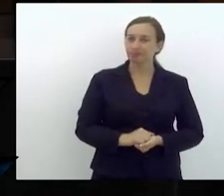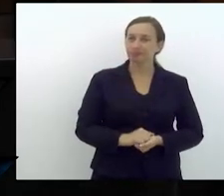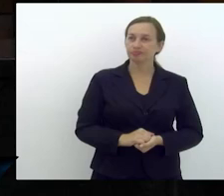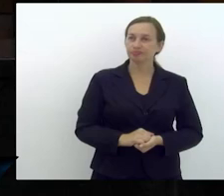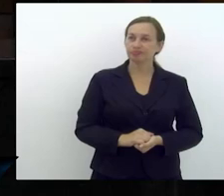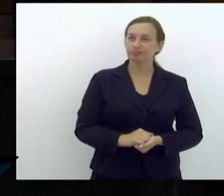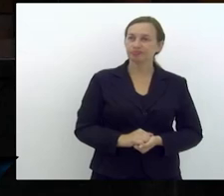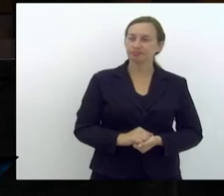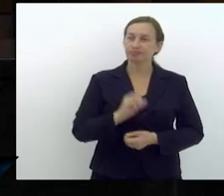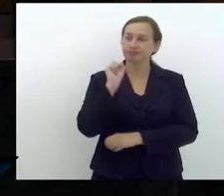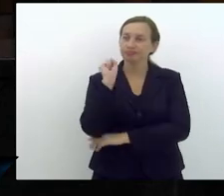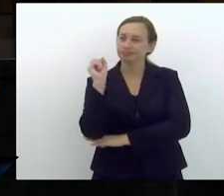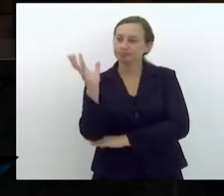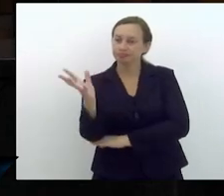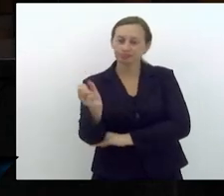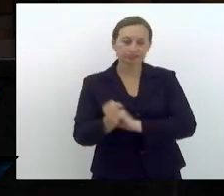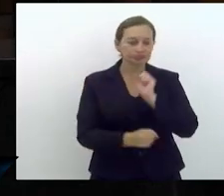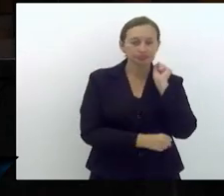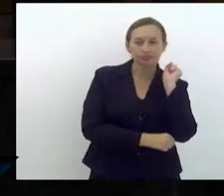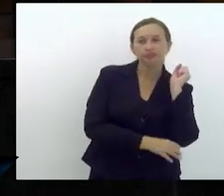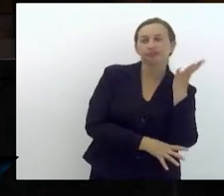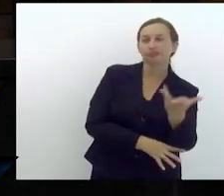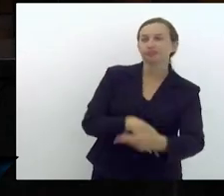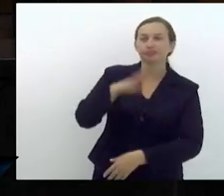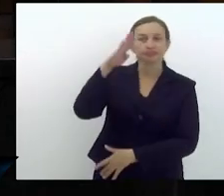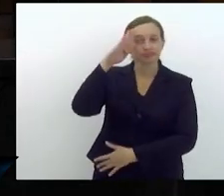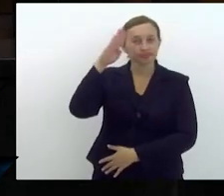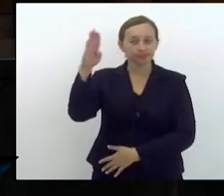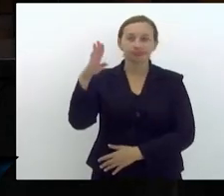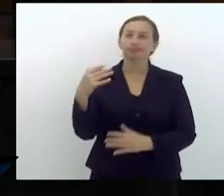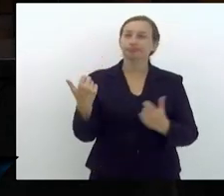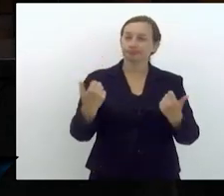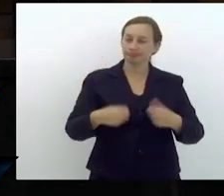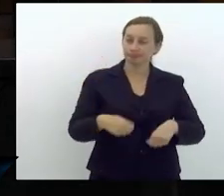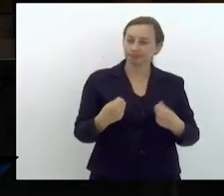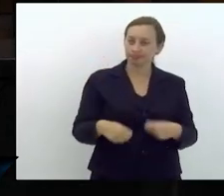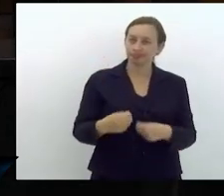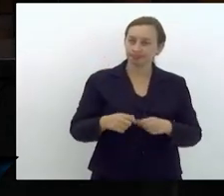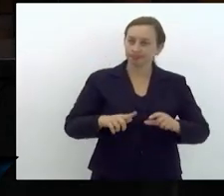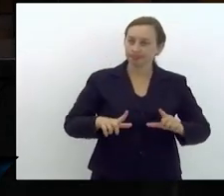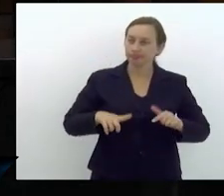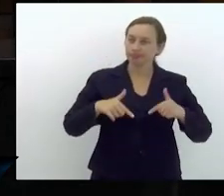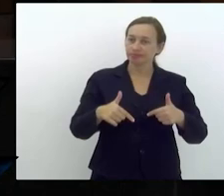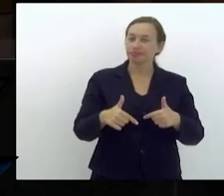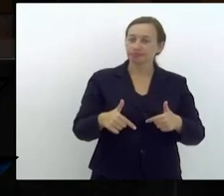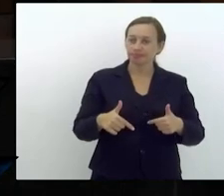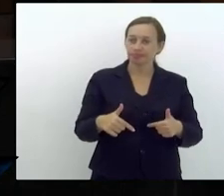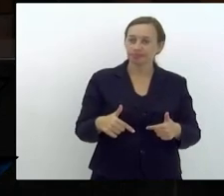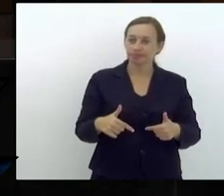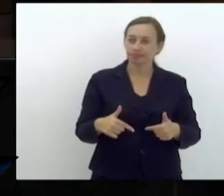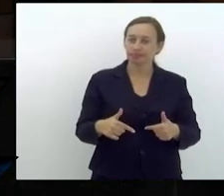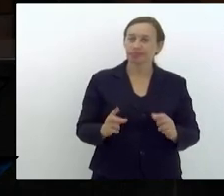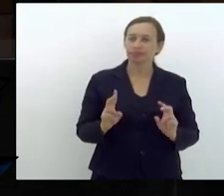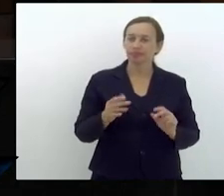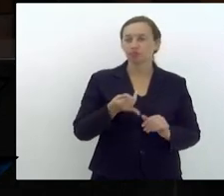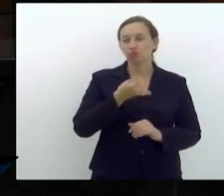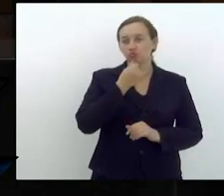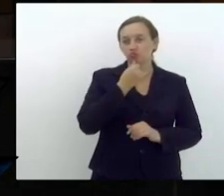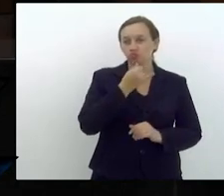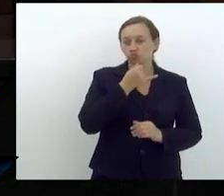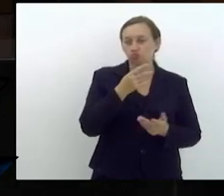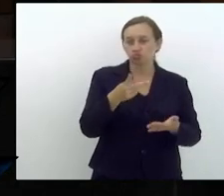ambiental é fundamental e se precisa ter uma ação sobre esse triste